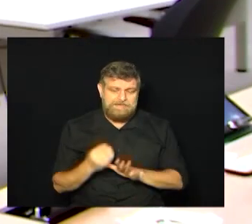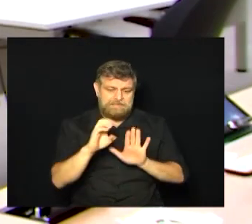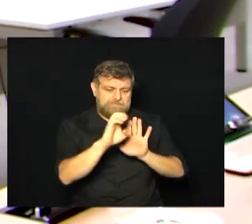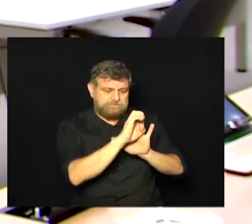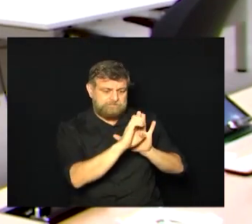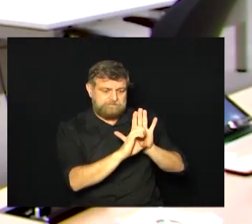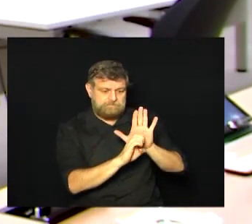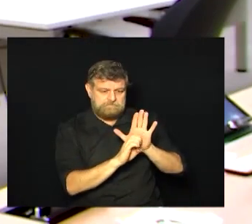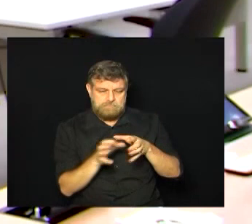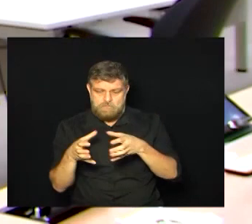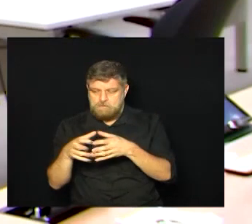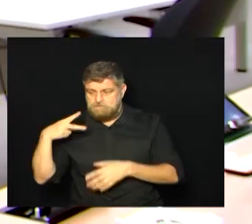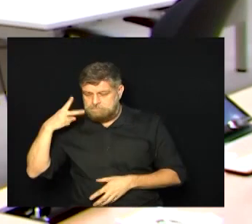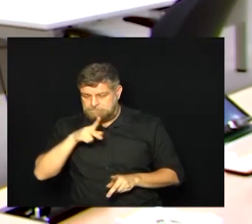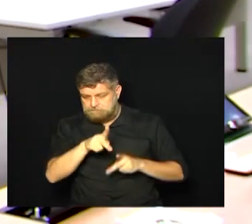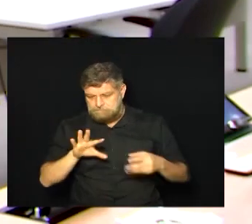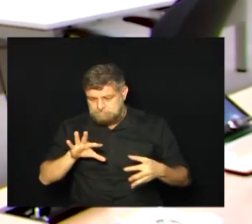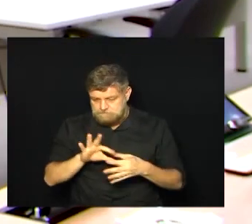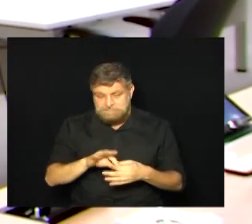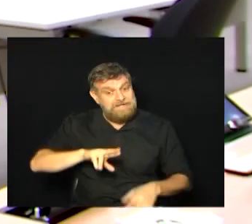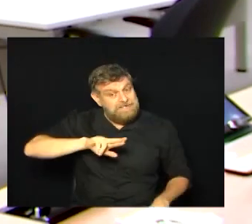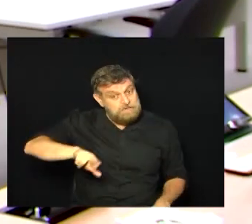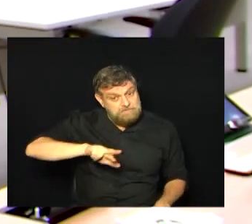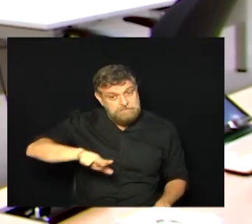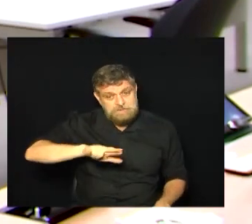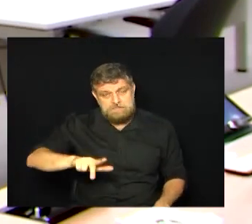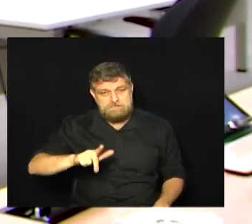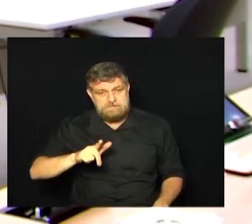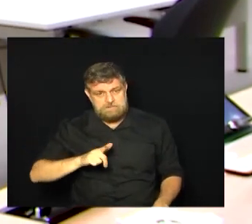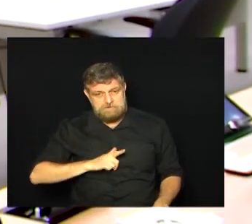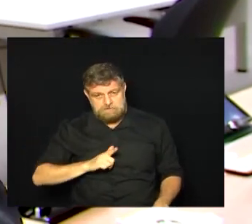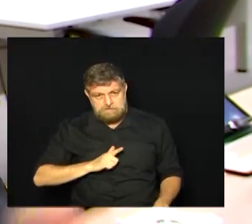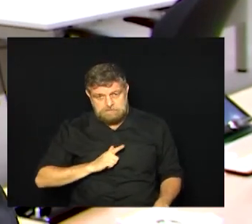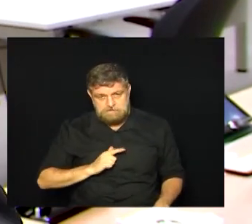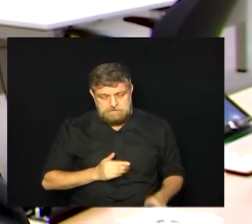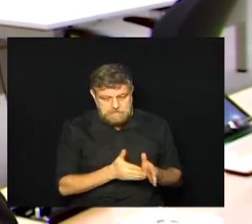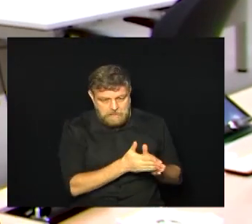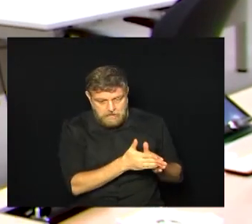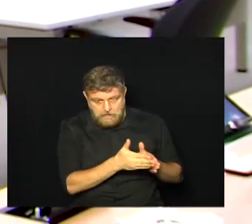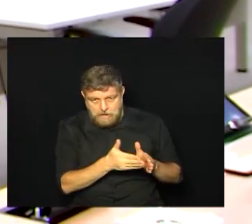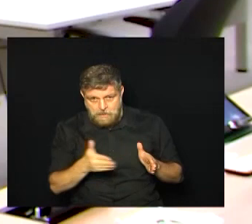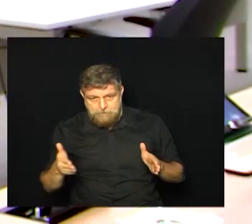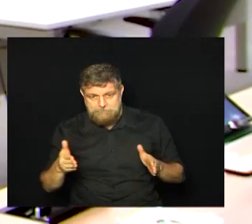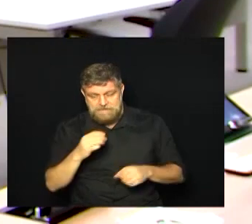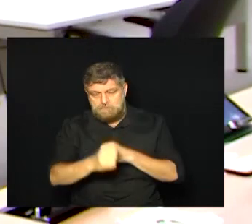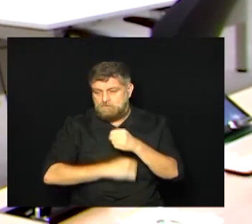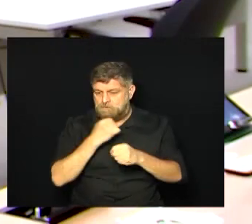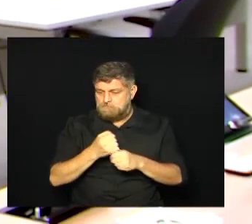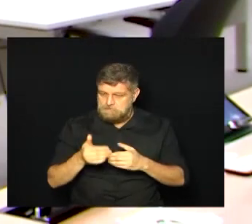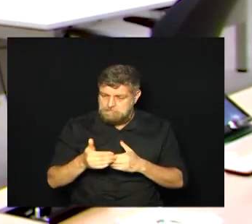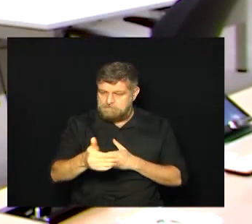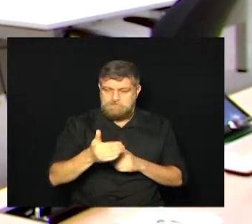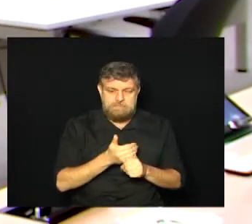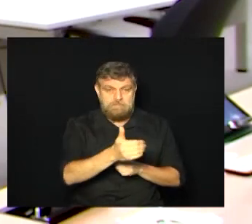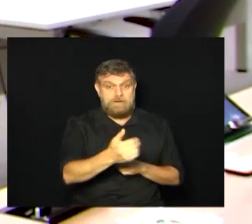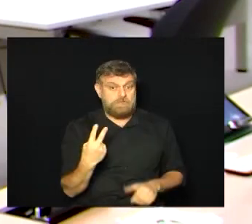essa frente. Ela tem diferenças das comissões, ela tem o período de permanência durante todo o mandato, diferente da comissão, que é